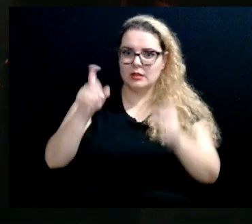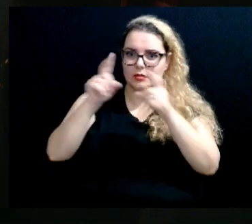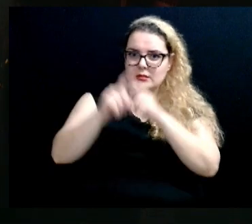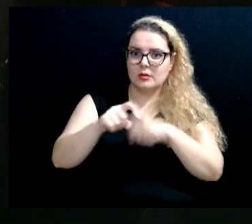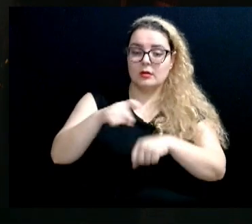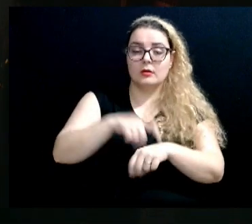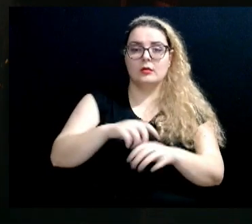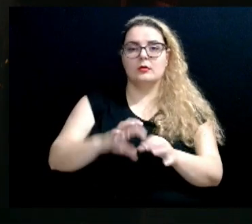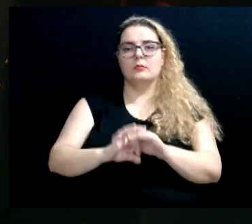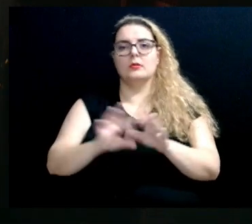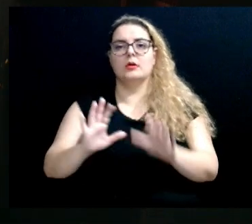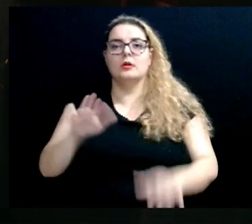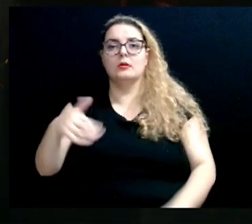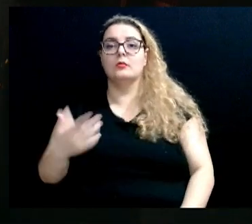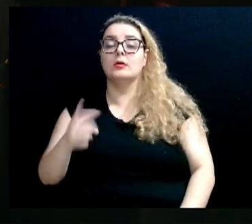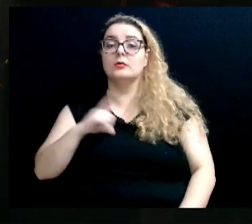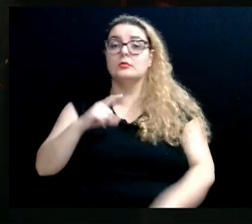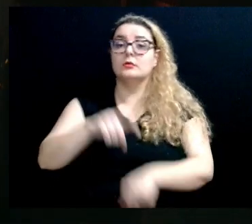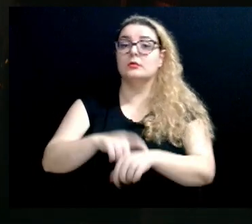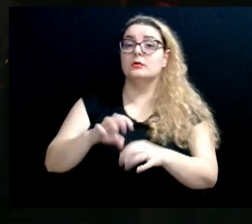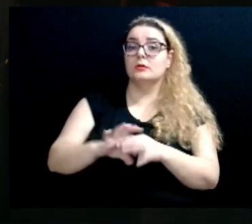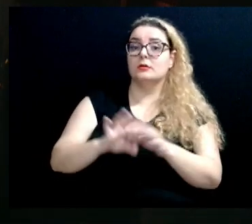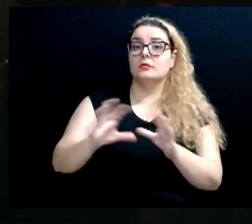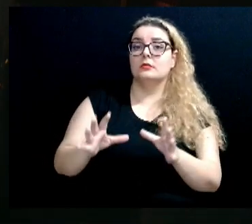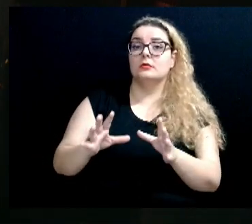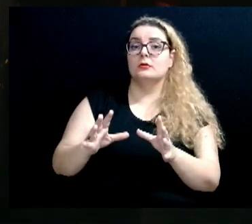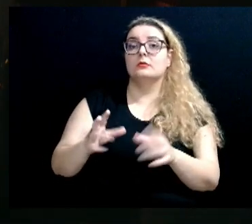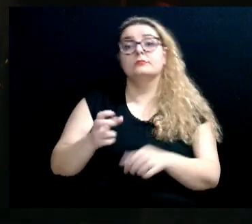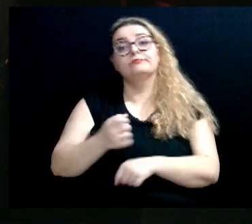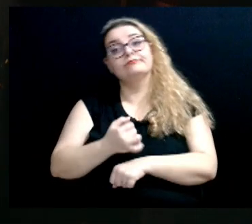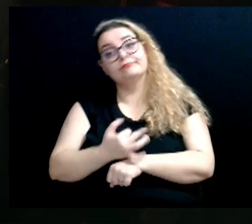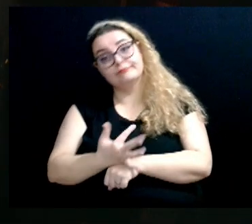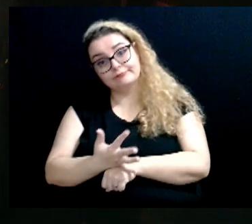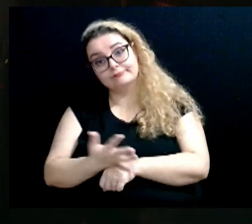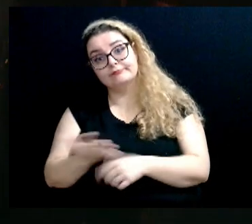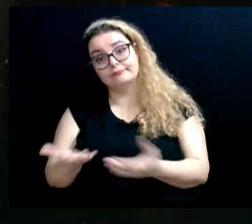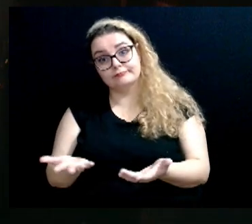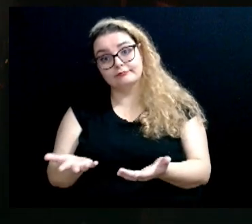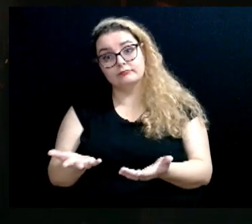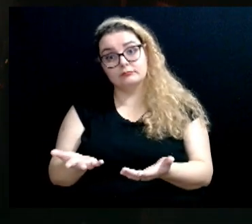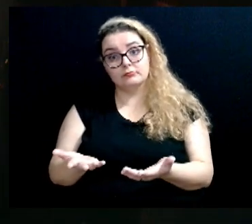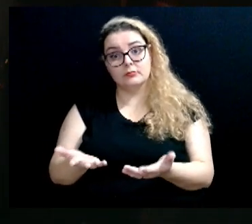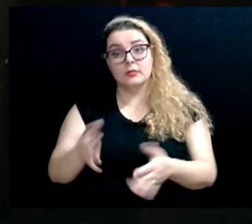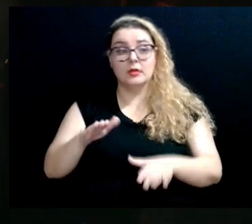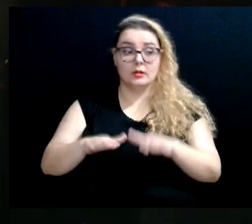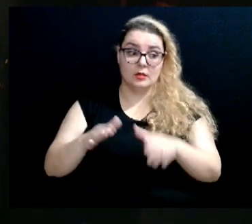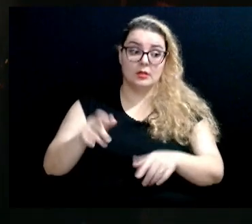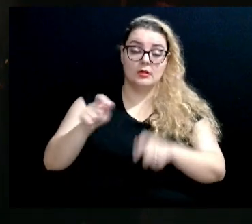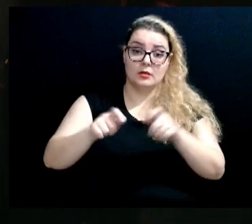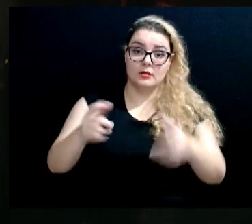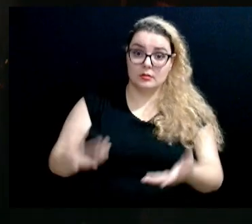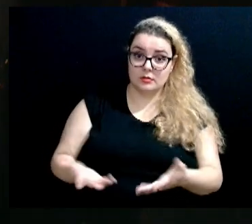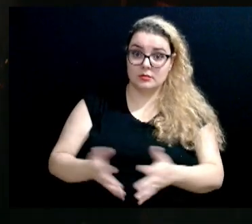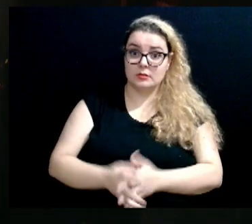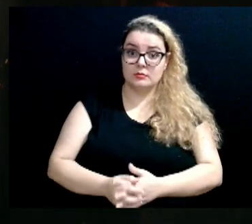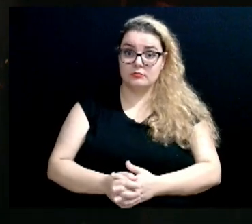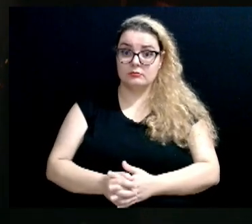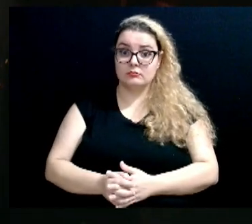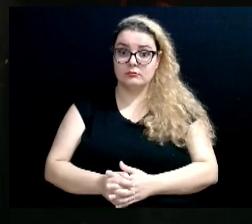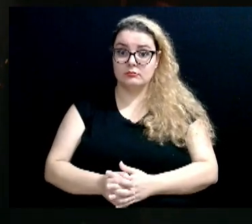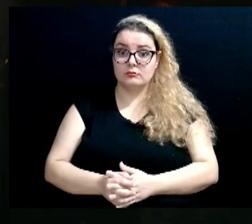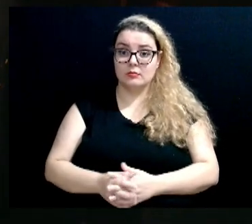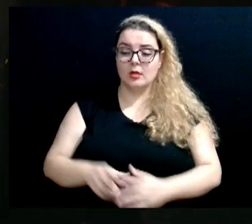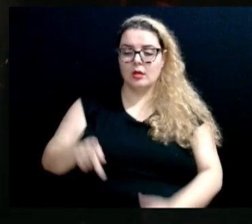você tem tempo livre, de madrugada, né? Então, aí, às vezes é por isso que as pessoas acabam procrastinando o